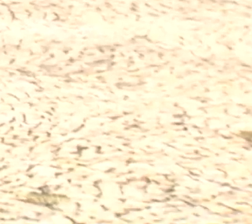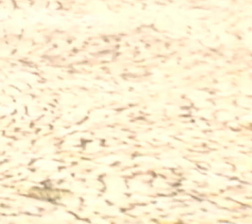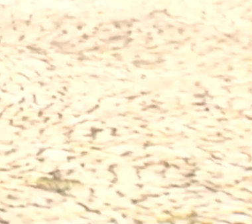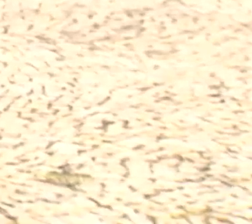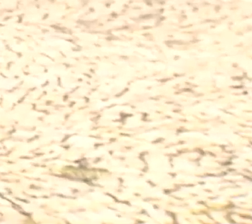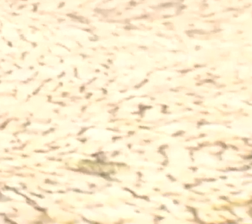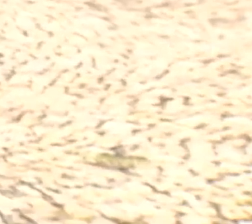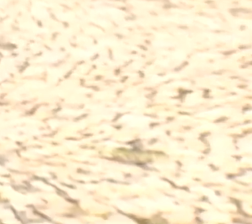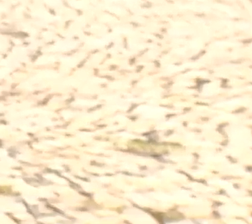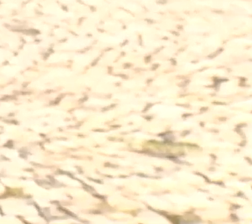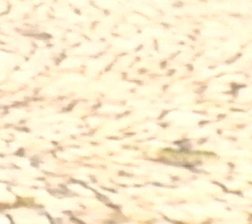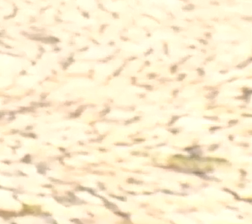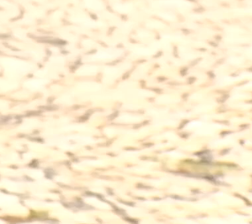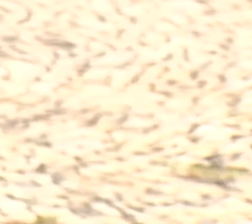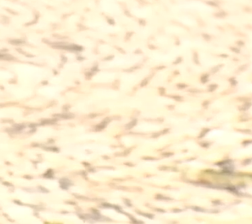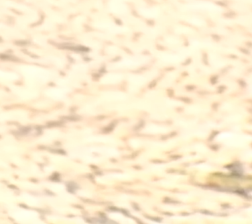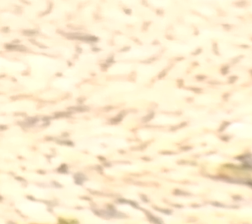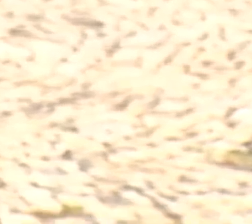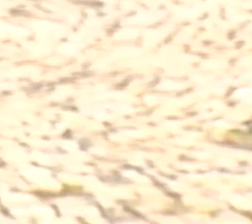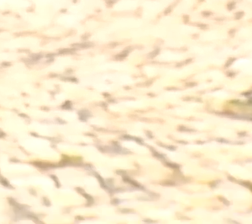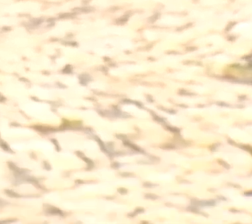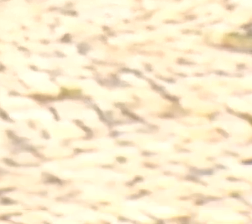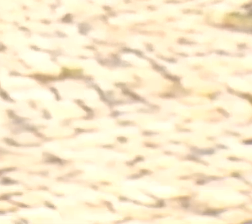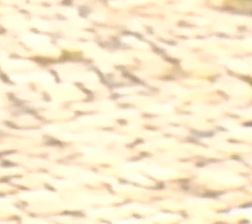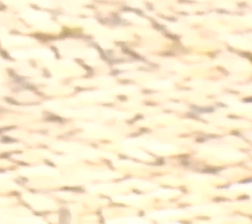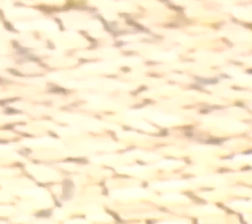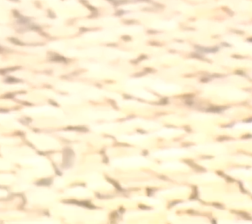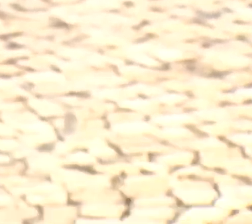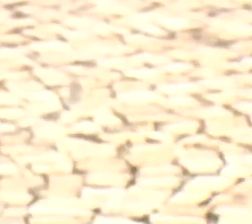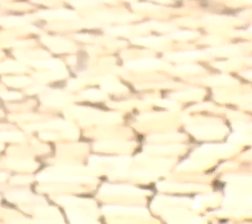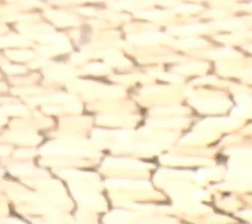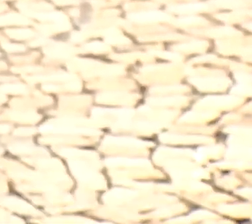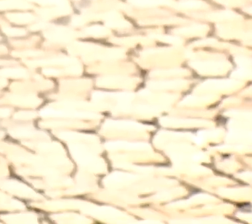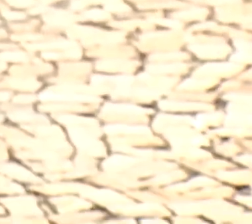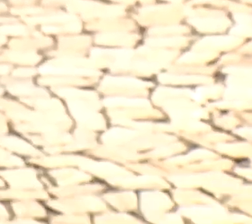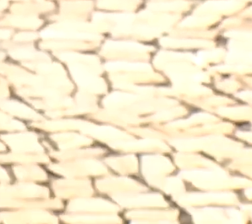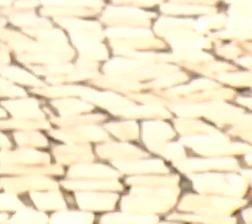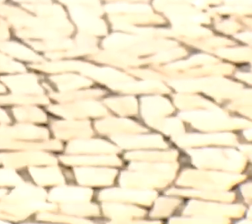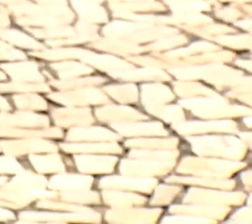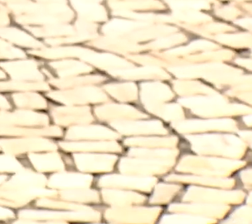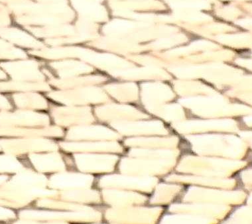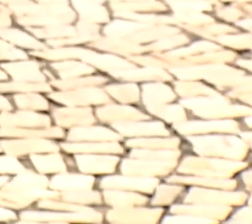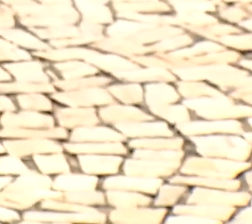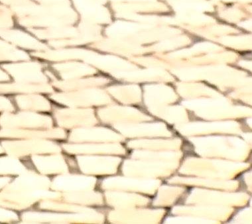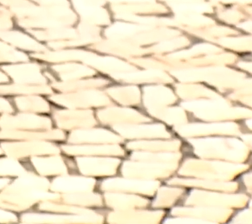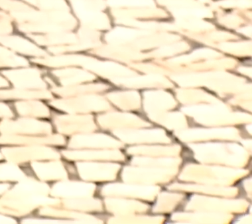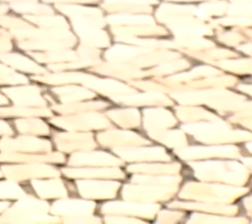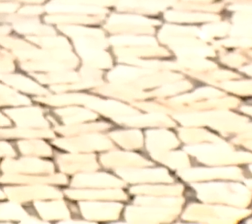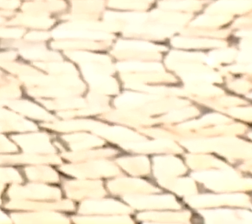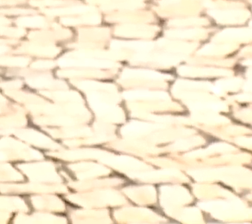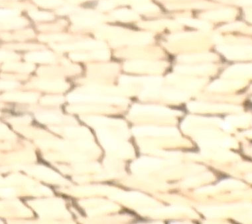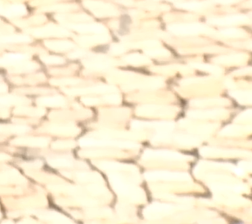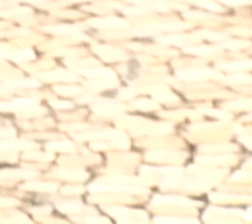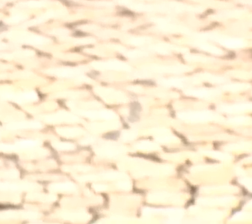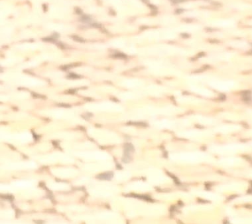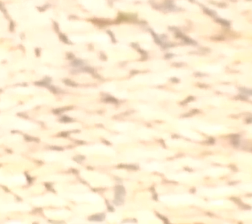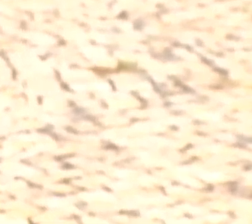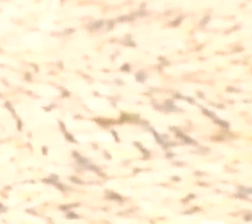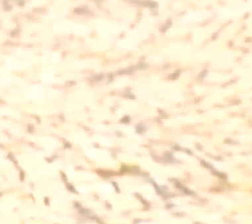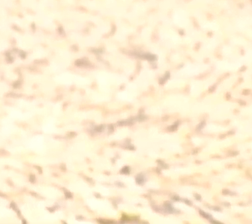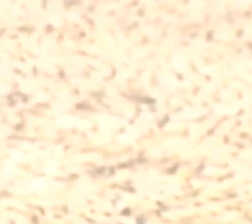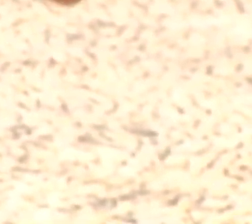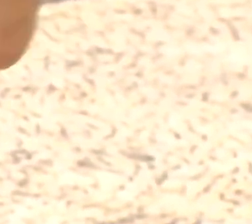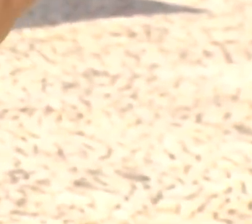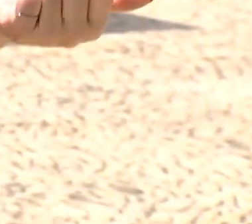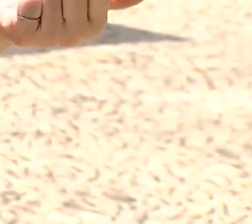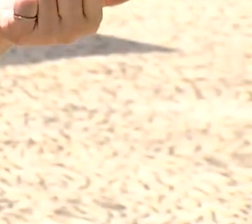eu comprei num brechó e o que me chamou a atenção nele era a textura, que parece um sofá de vó, uma cortina, sabe? Uma coisa antiga. E a